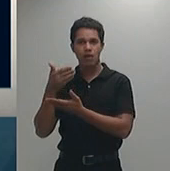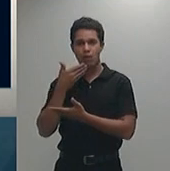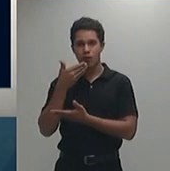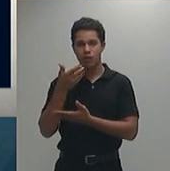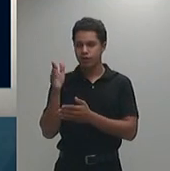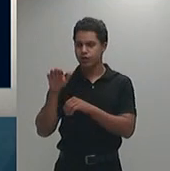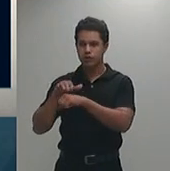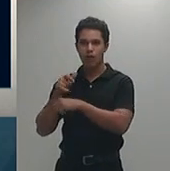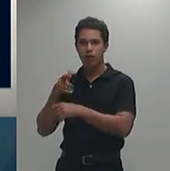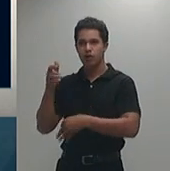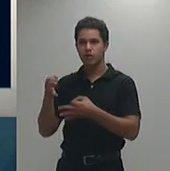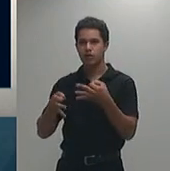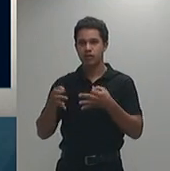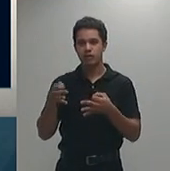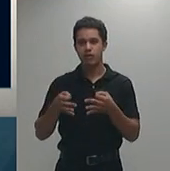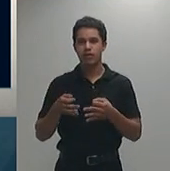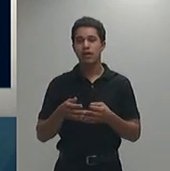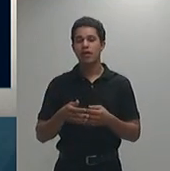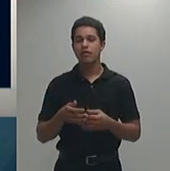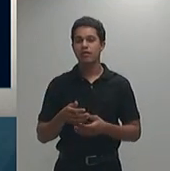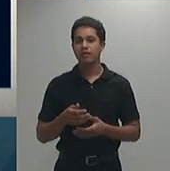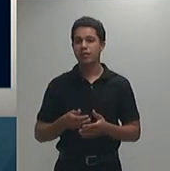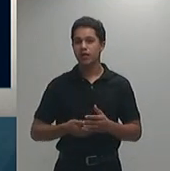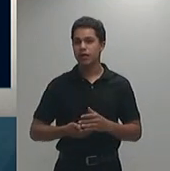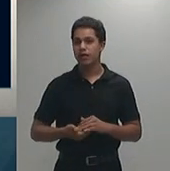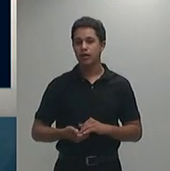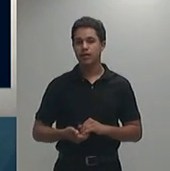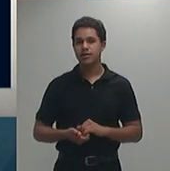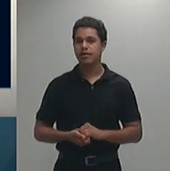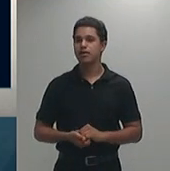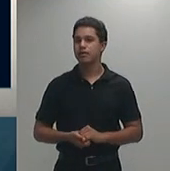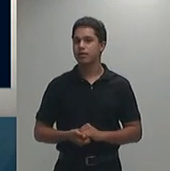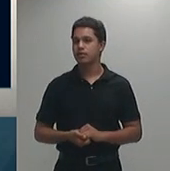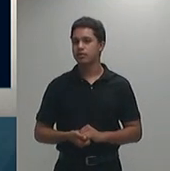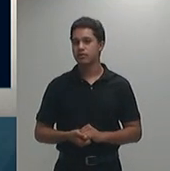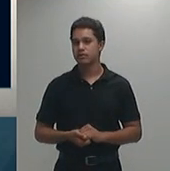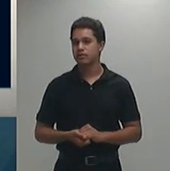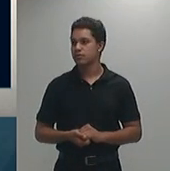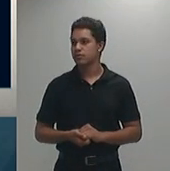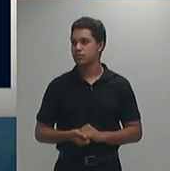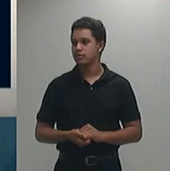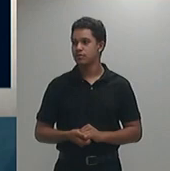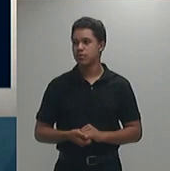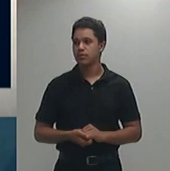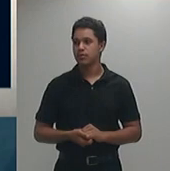ordem que desejar um E aí